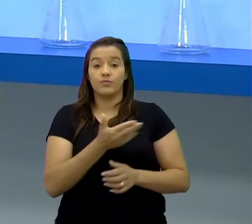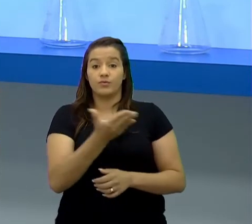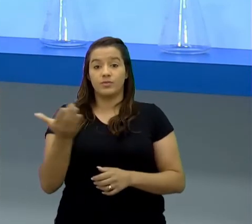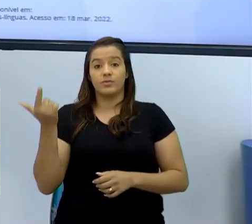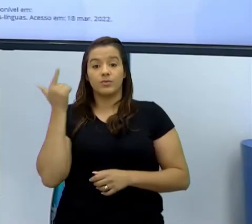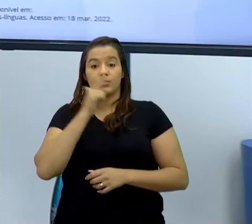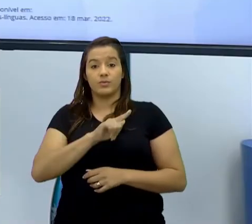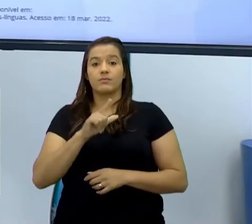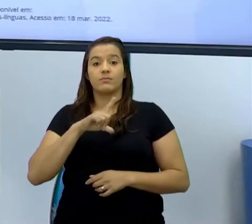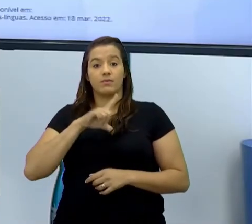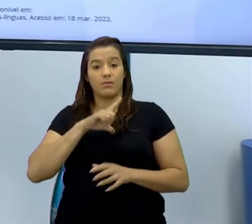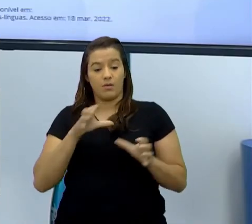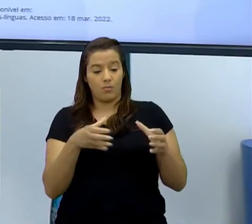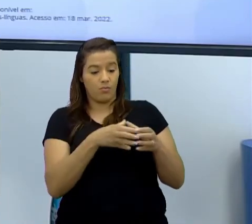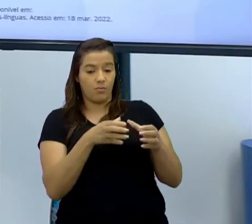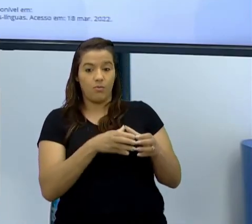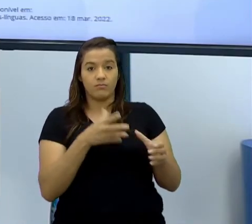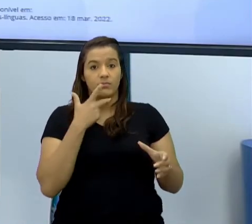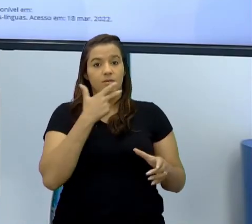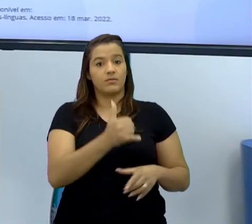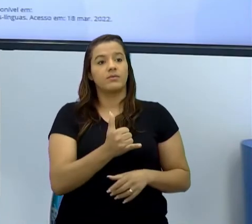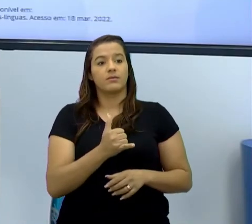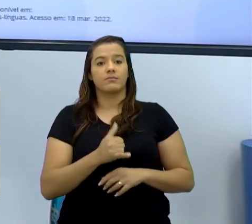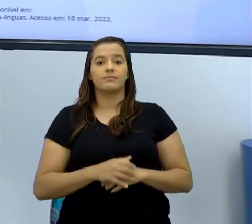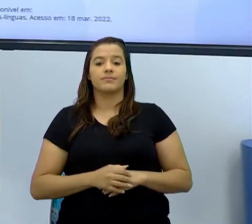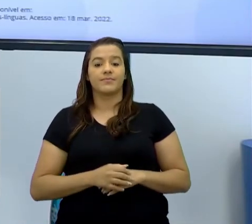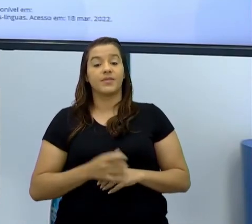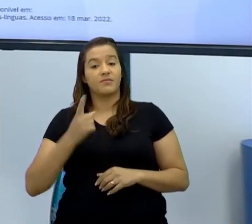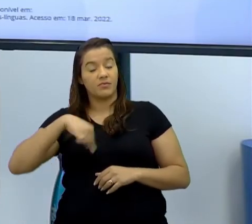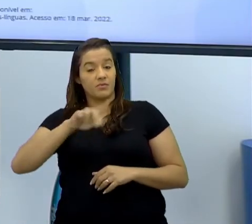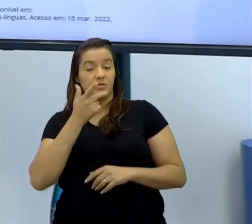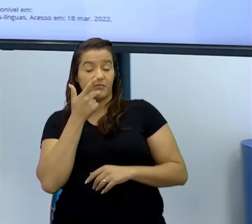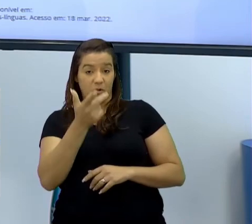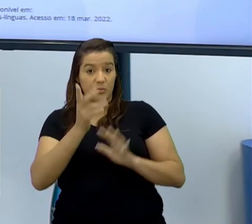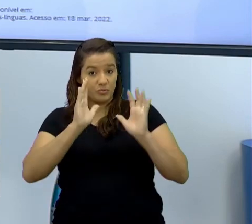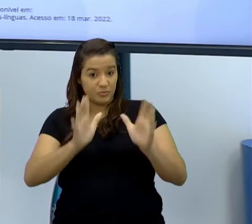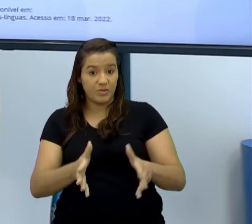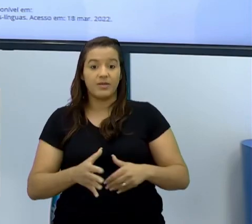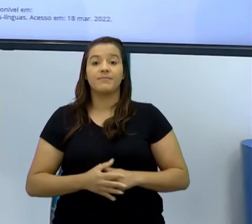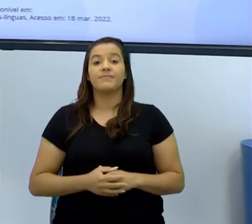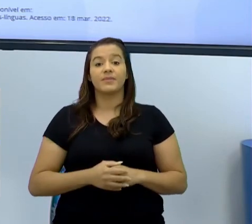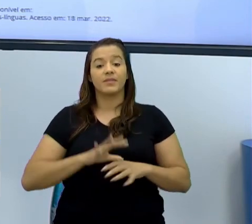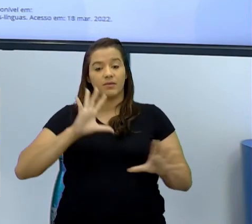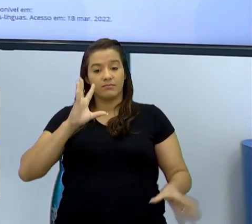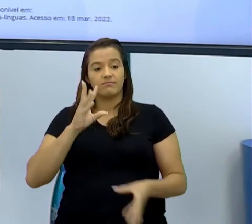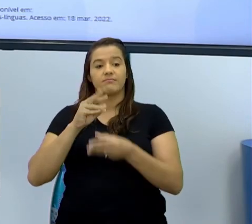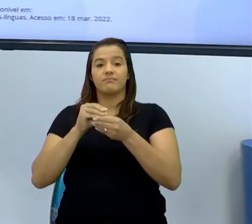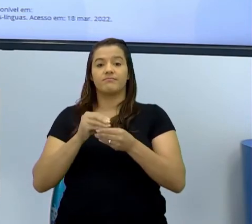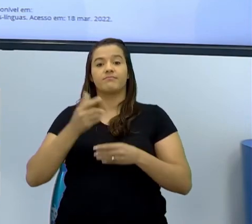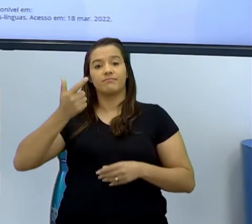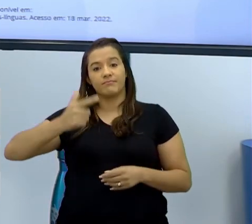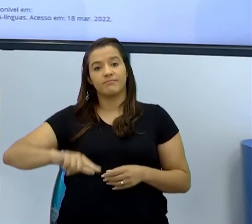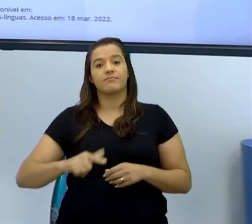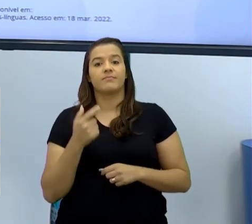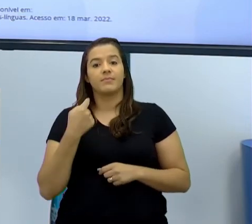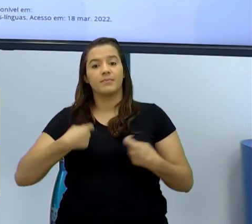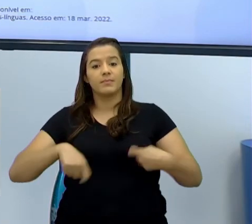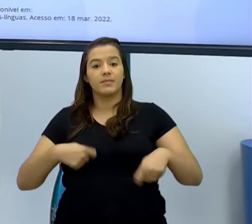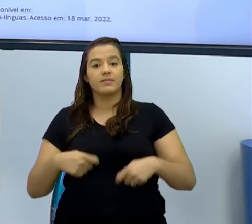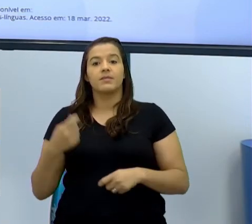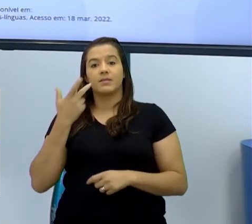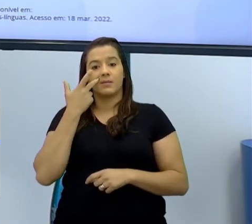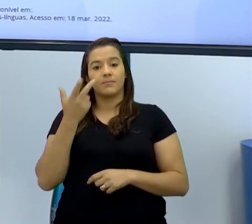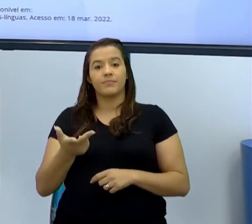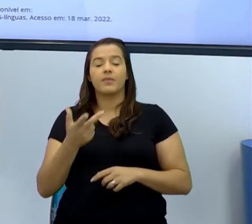o povo. Perfeito. Olha, viu como a gente já comentou sobre isso? Professora Silene complementando. Então, a gente tem dito sobre